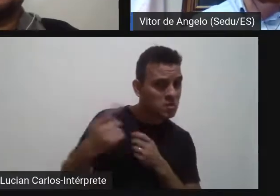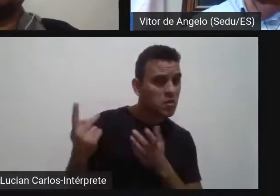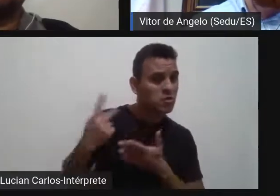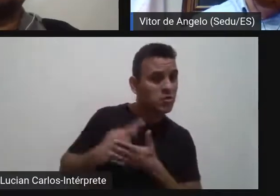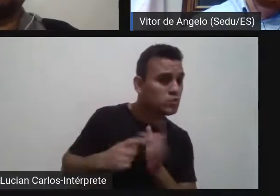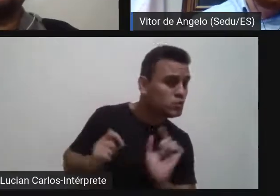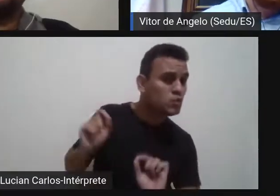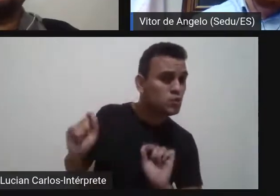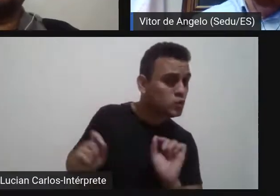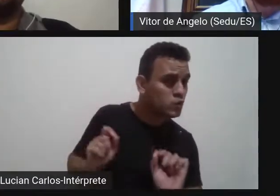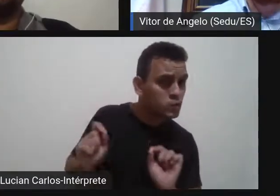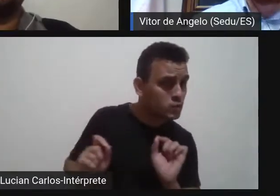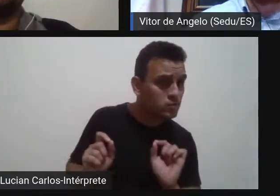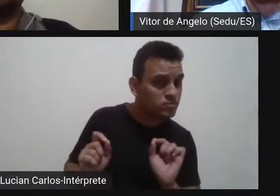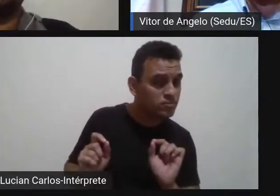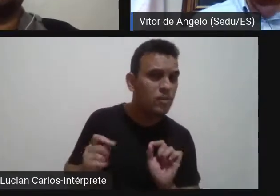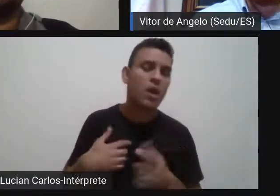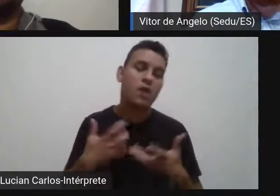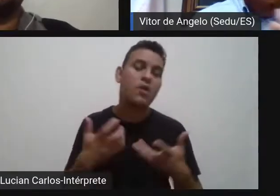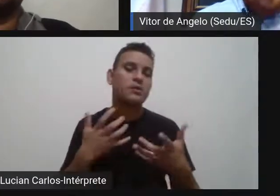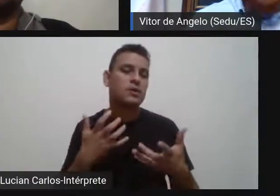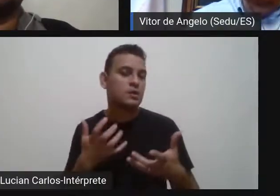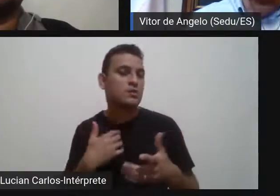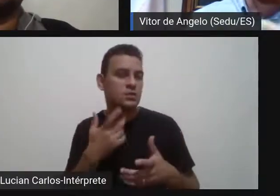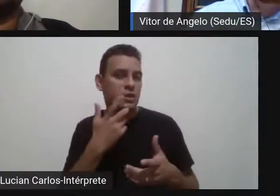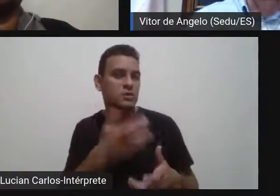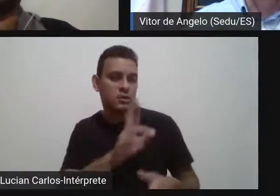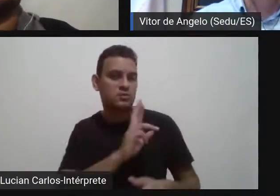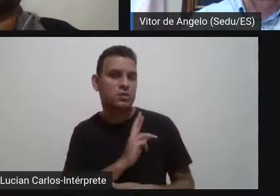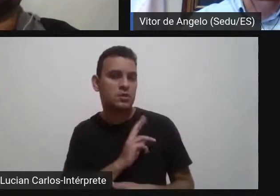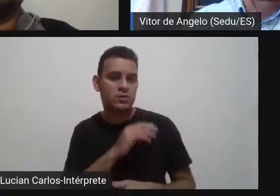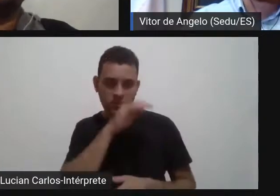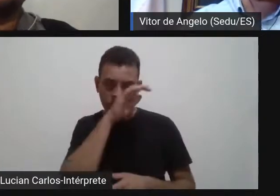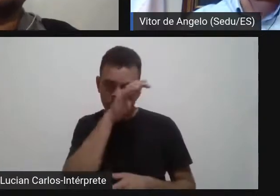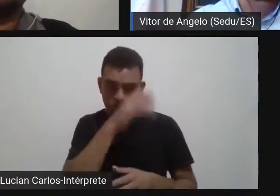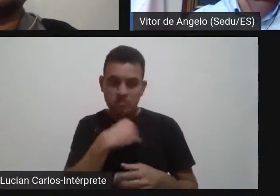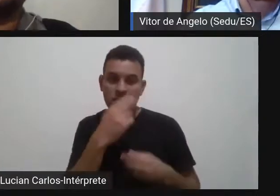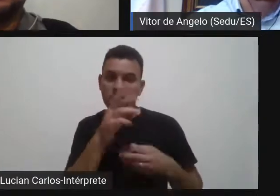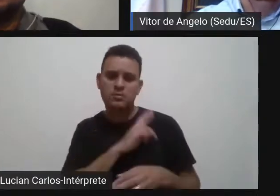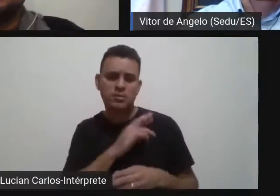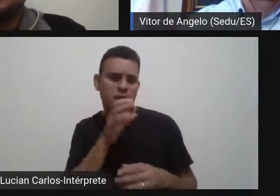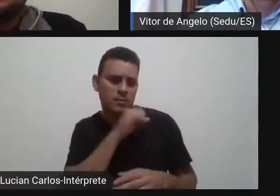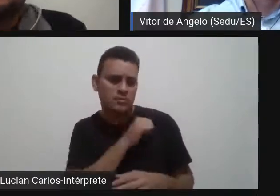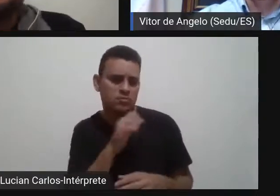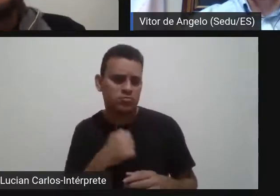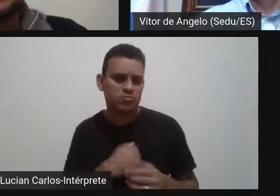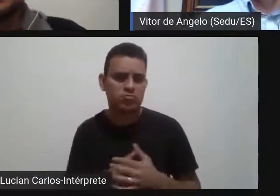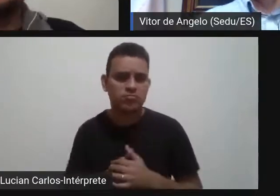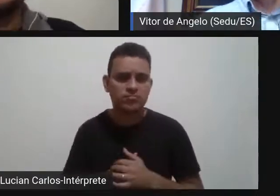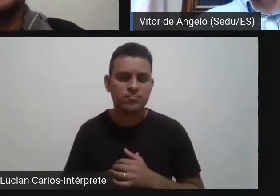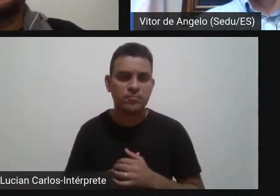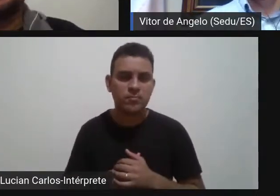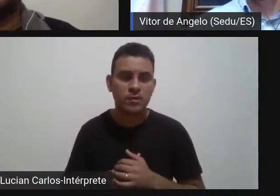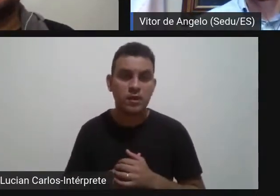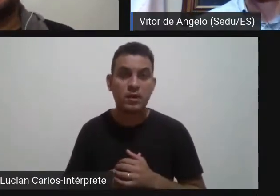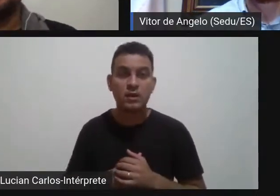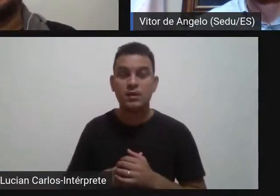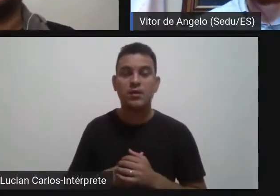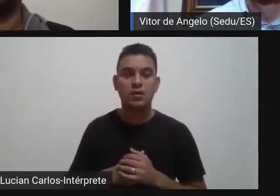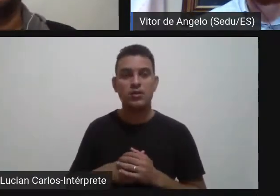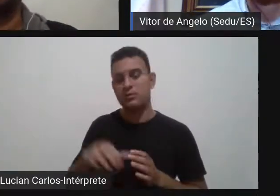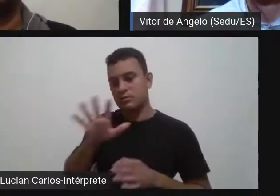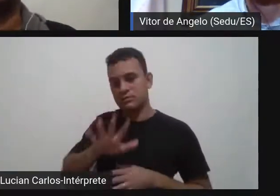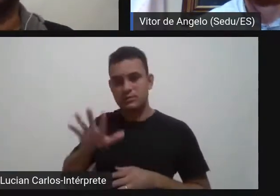que, se você pudesse, se você puder, desse uma palavrinha sobre isso rapidamente. O cenário zero, a